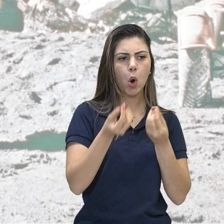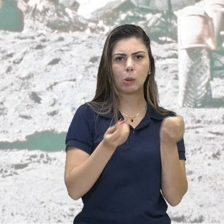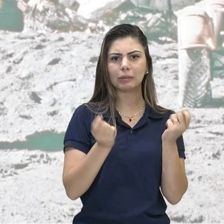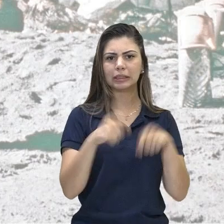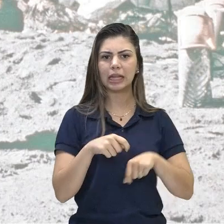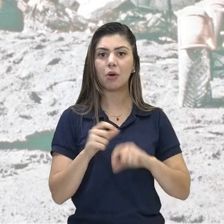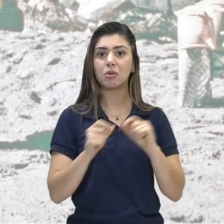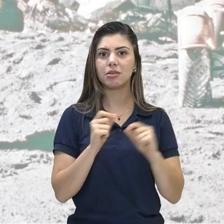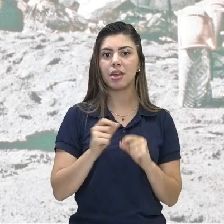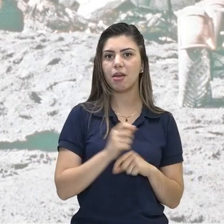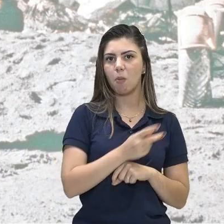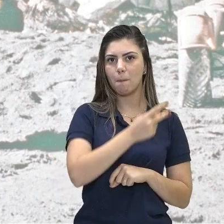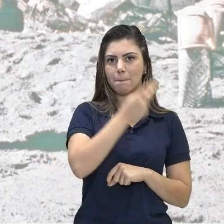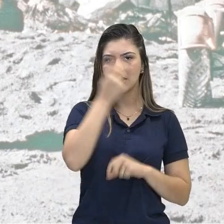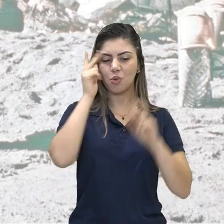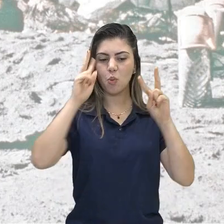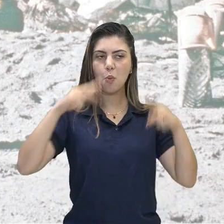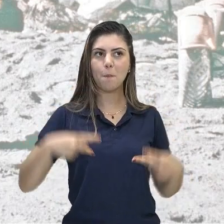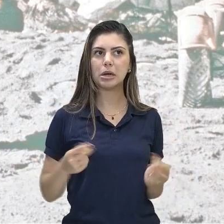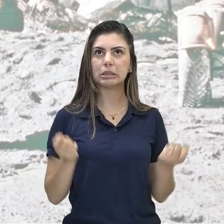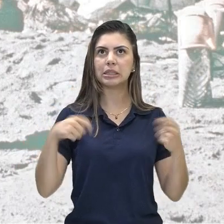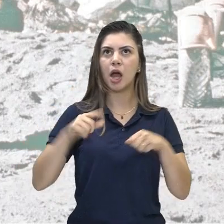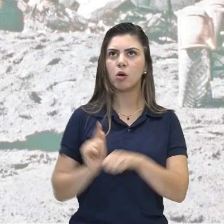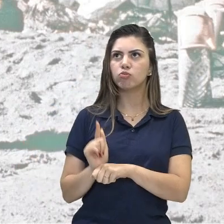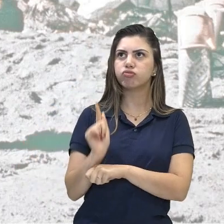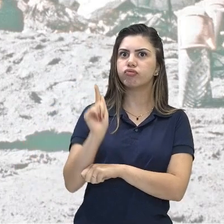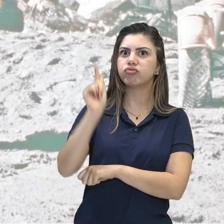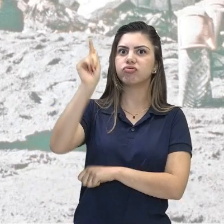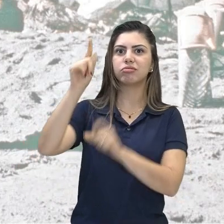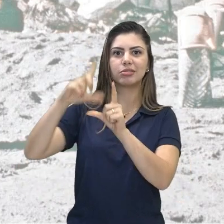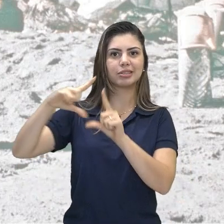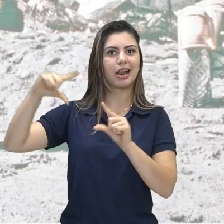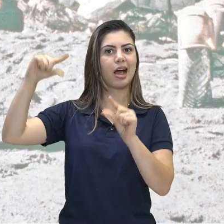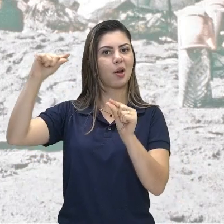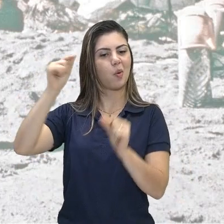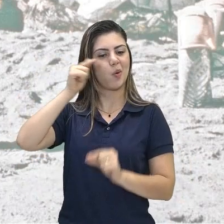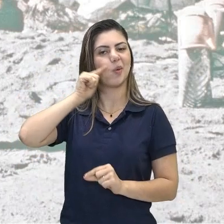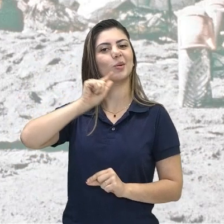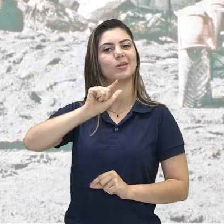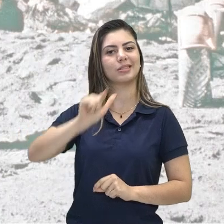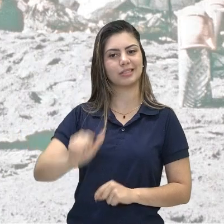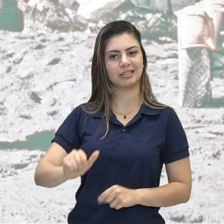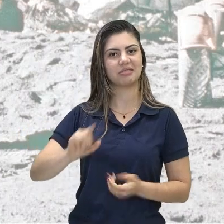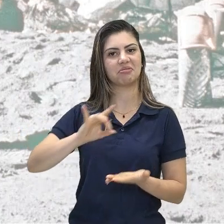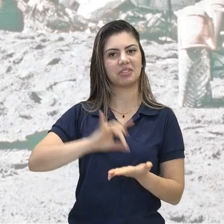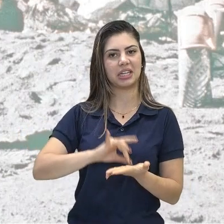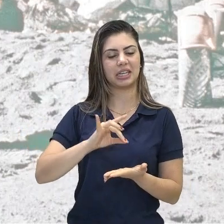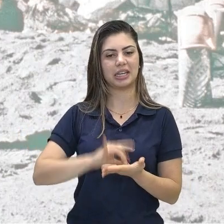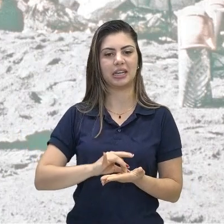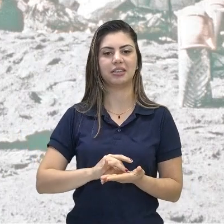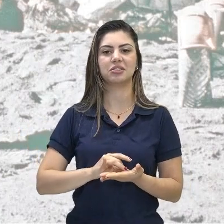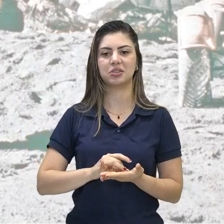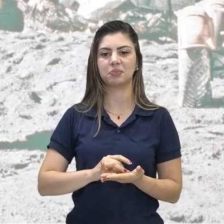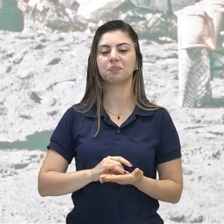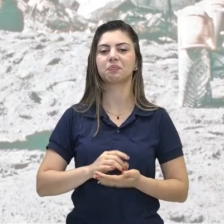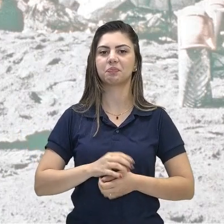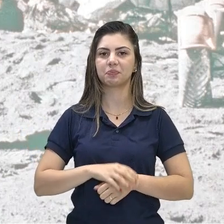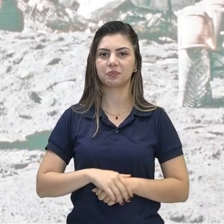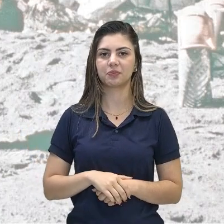para levar o homem à Lua. E atingiu ali o seu ápice, né, de fato, com a chegada do homem à